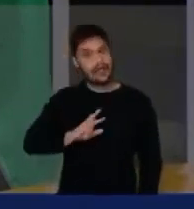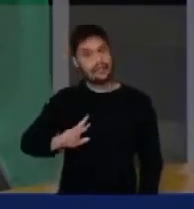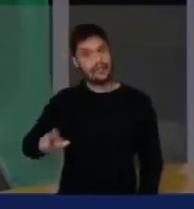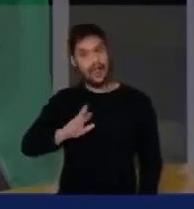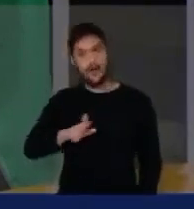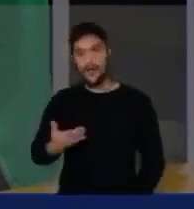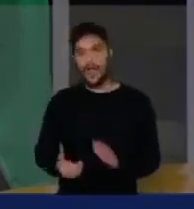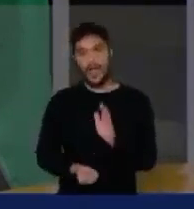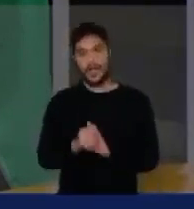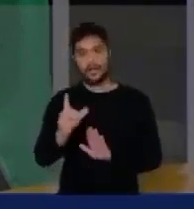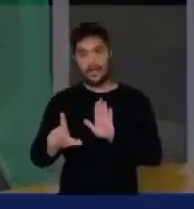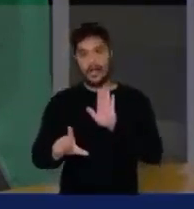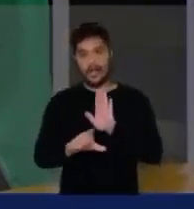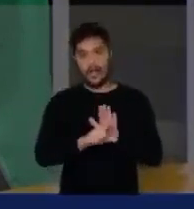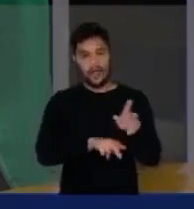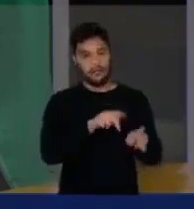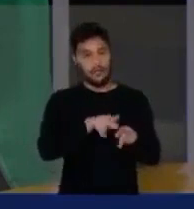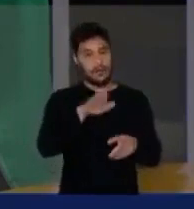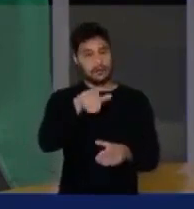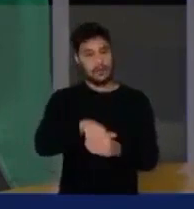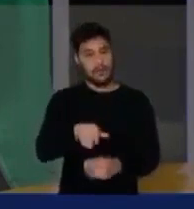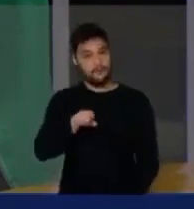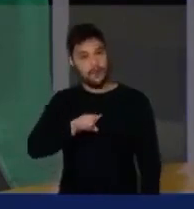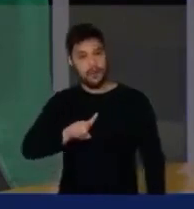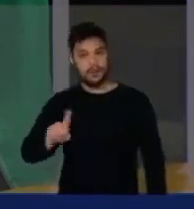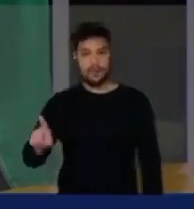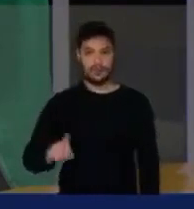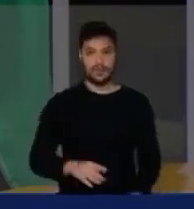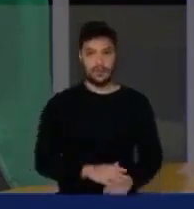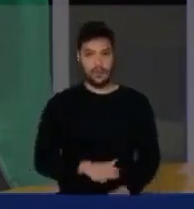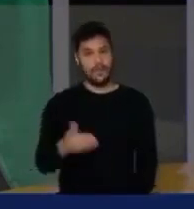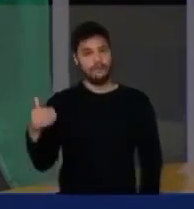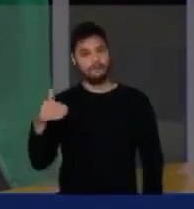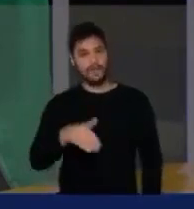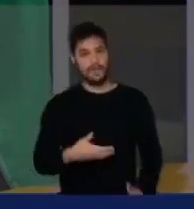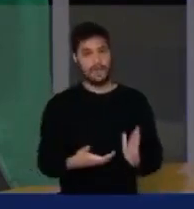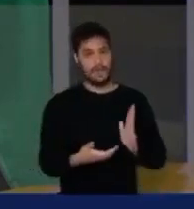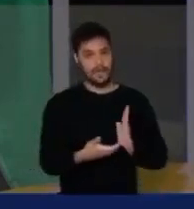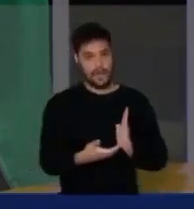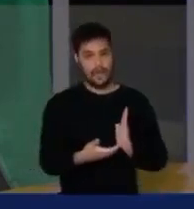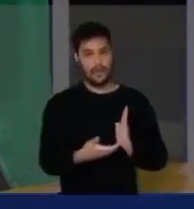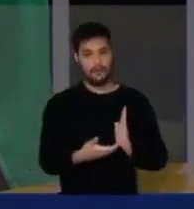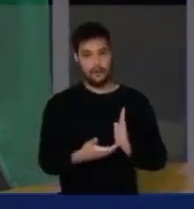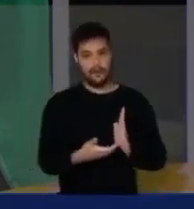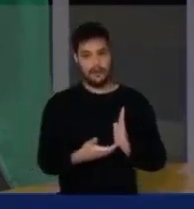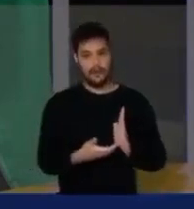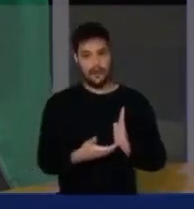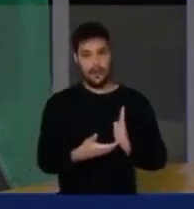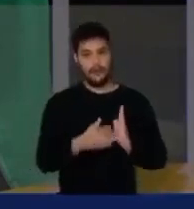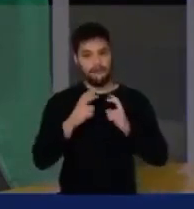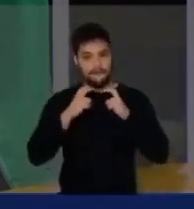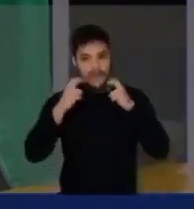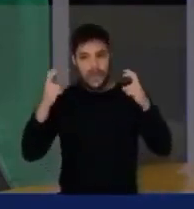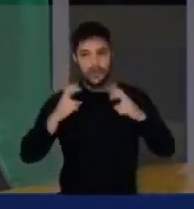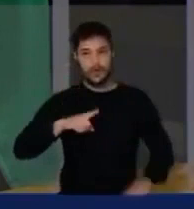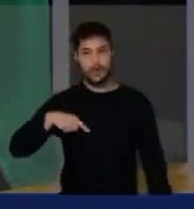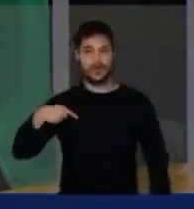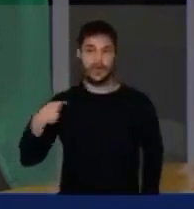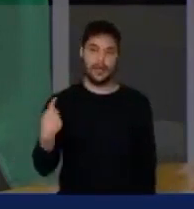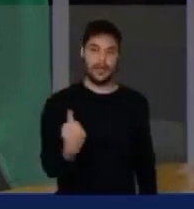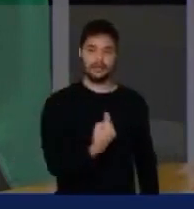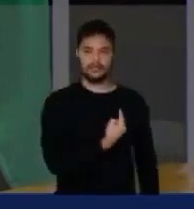teve voto popular, veio aqui à Câmara dos Deputados constranger este parlamento